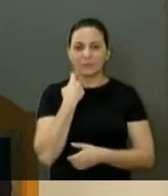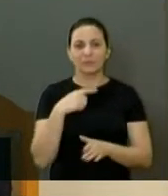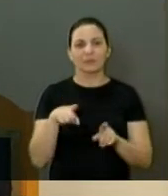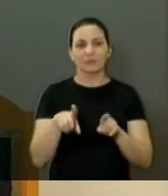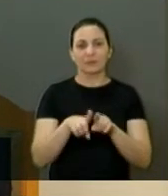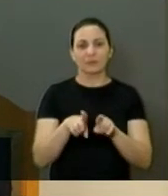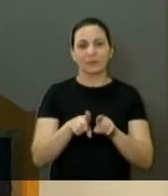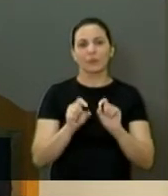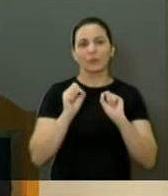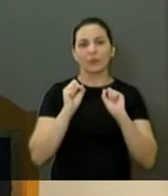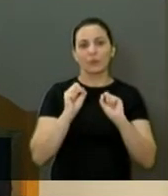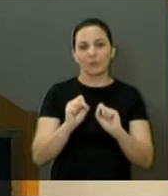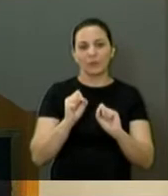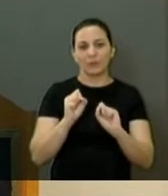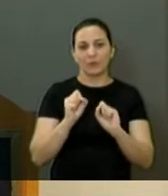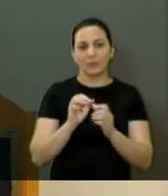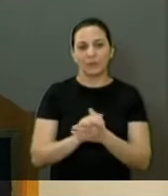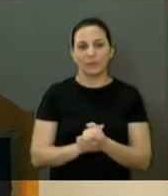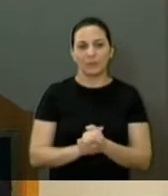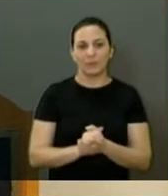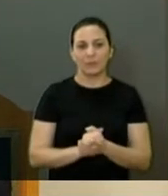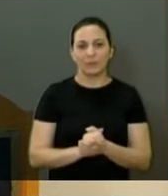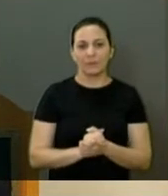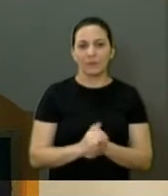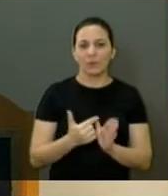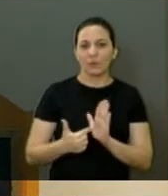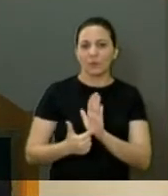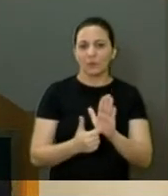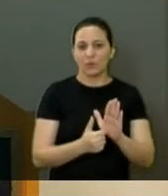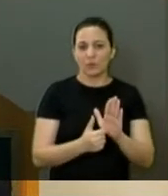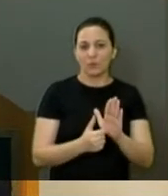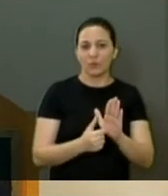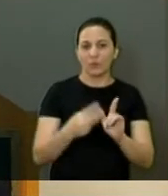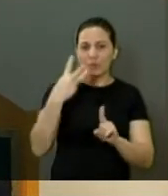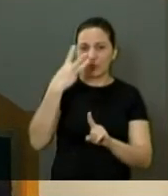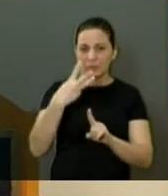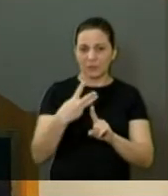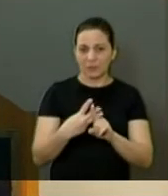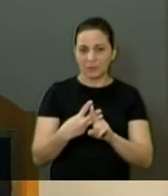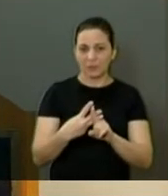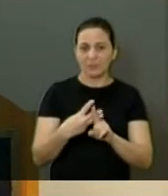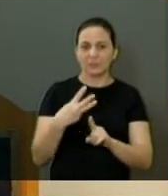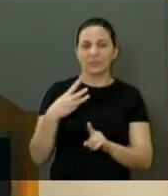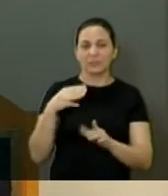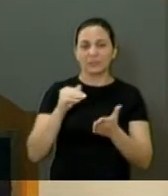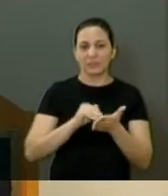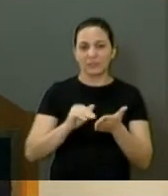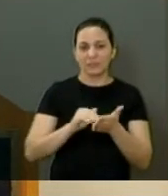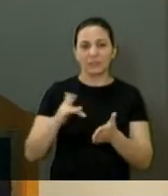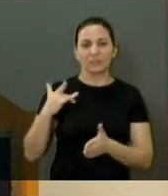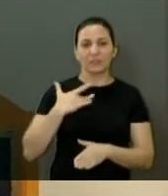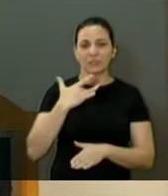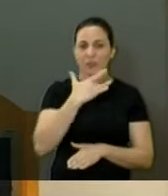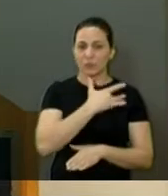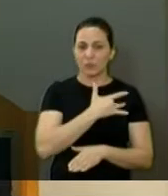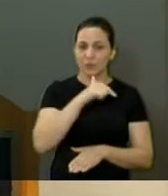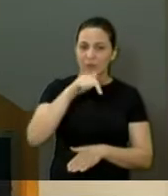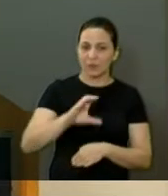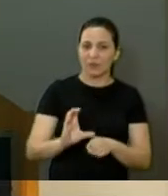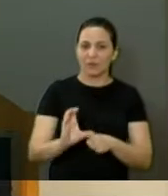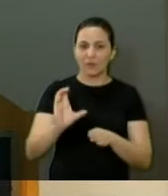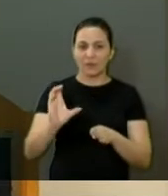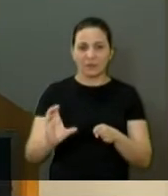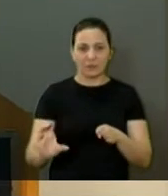a prestação de contas do terceiro quadrimestre da saúde secretaria municipal de saúde que teve aqui na câmara